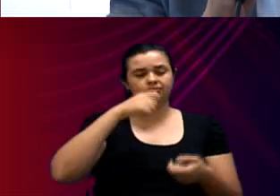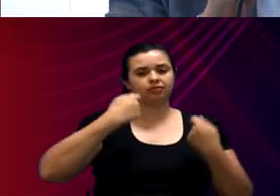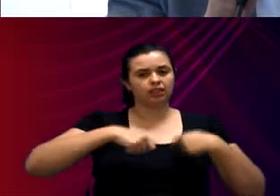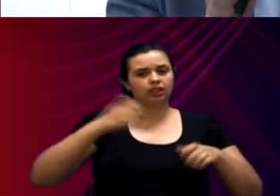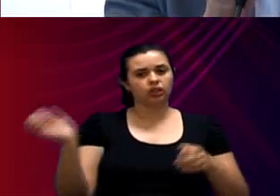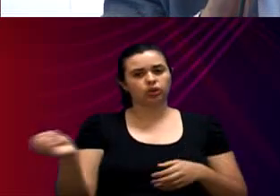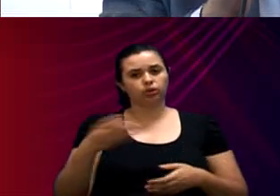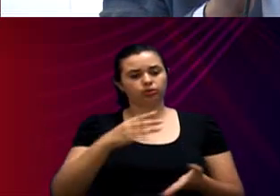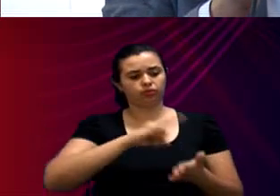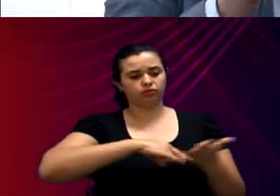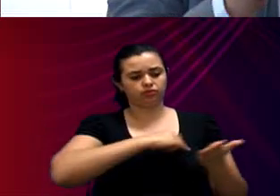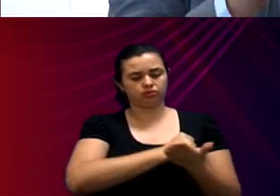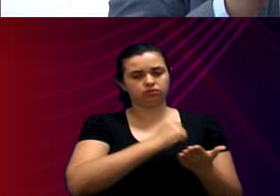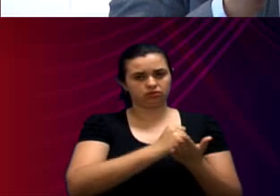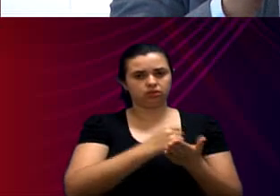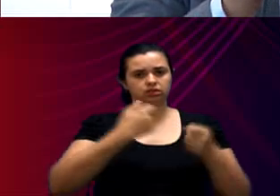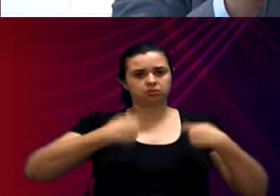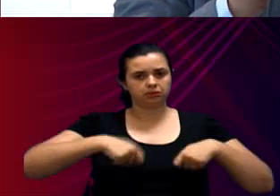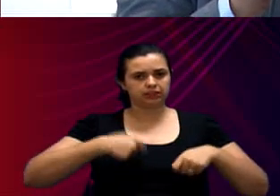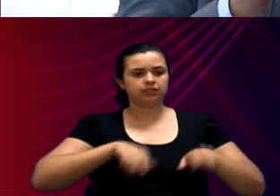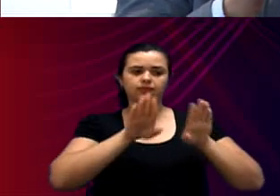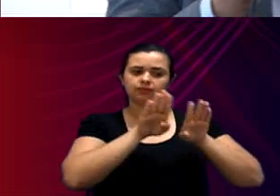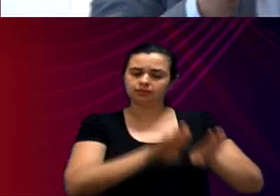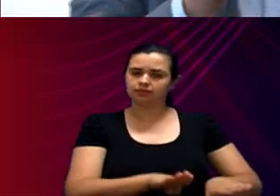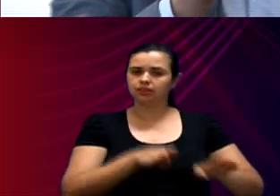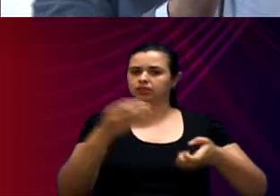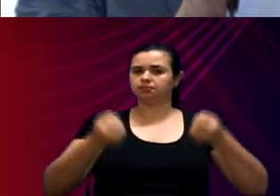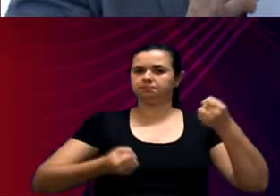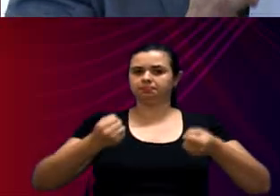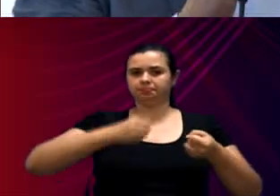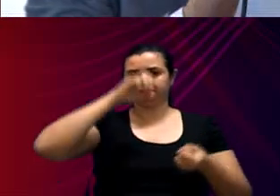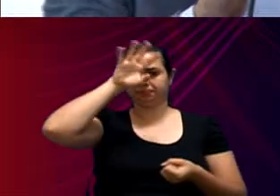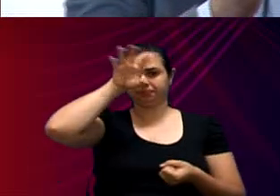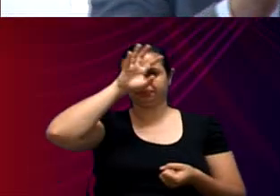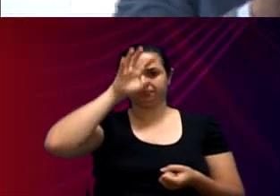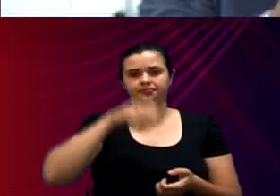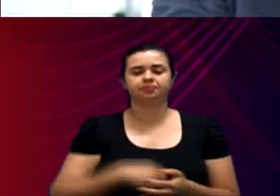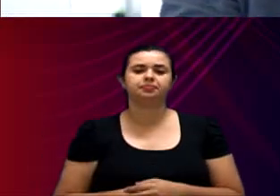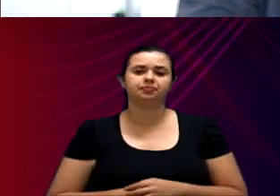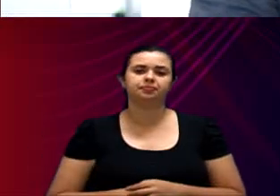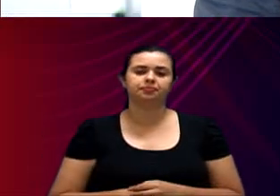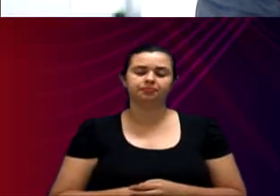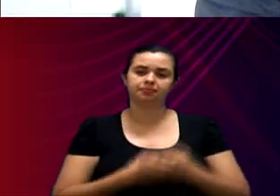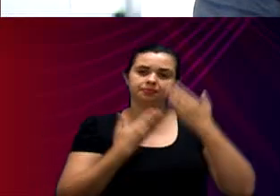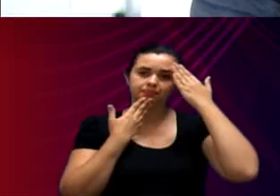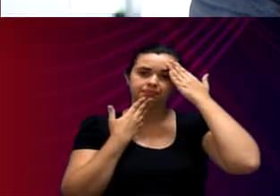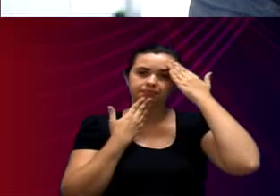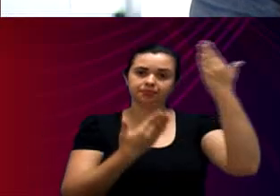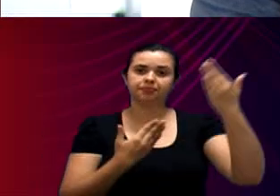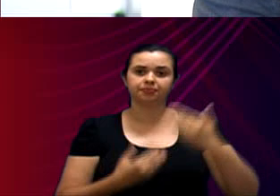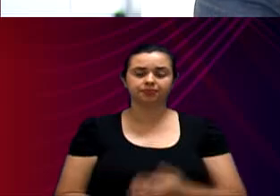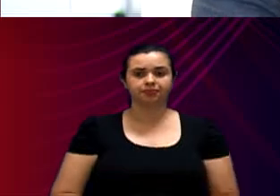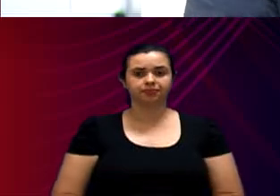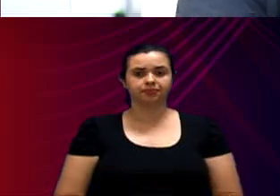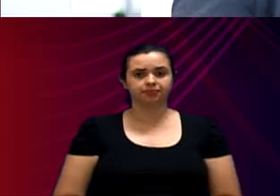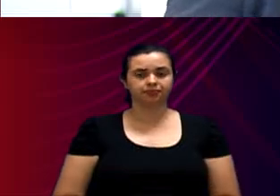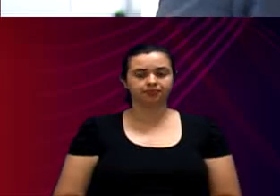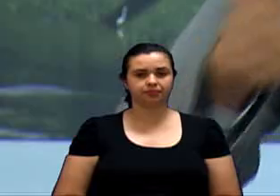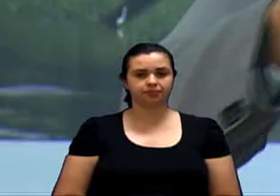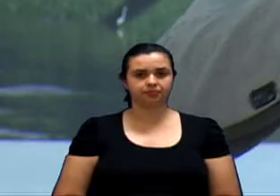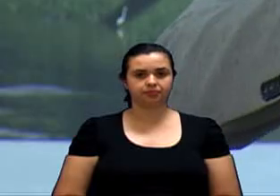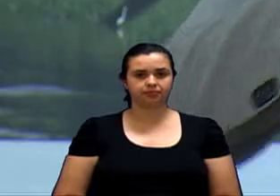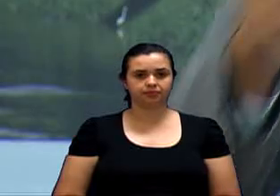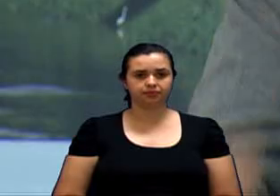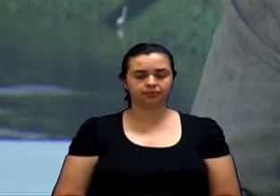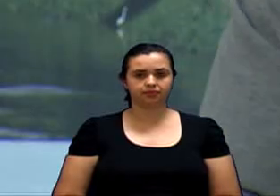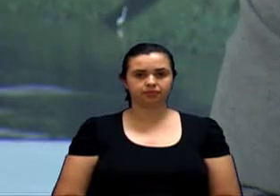contrato a ambulância fique fixa lá 24 horas para não correr mais isso aí. Aí a gente fecha esse ciclo. Obrigado. Obrigado, vereadores. Vereador Cristiano Passos,